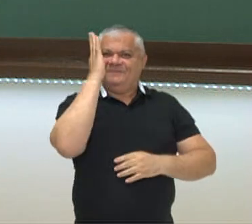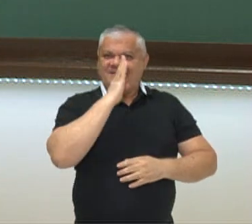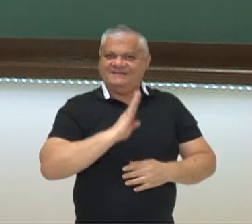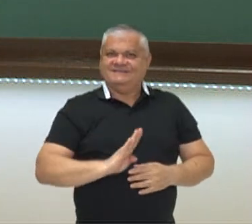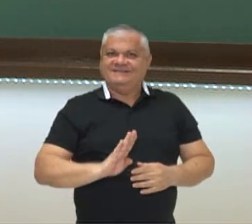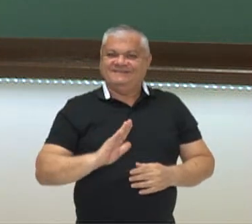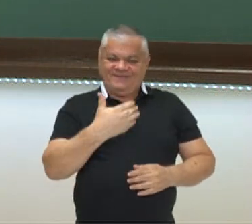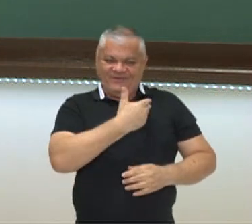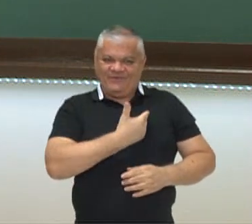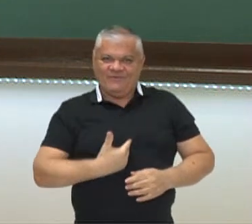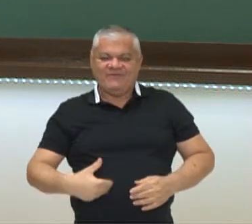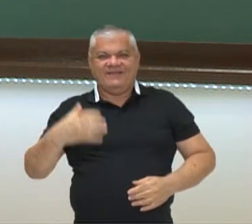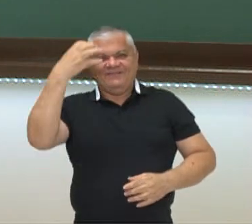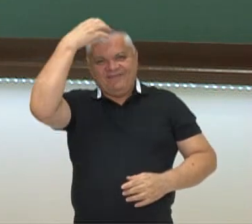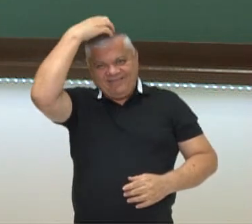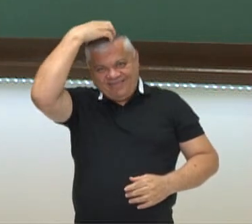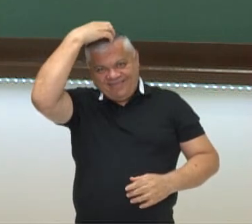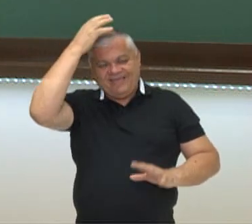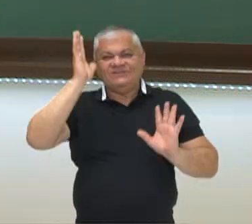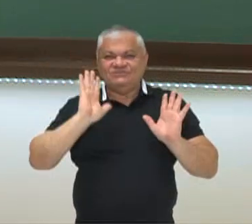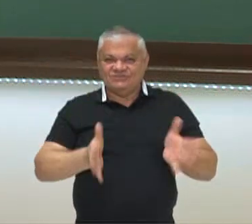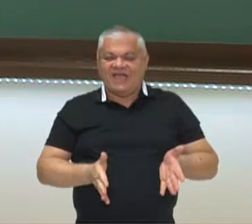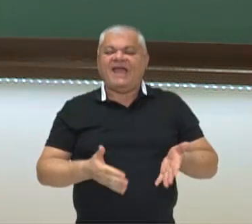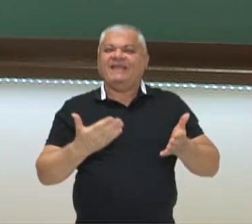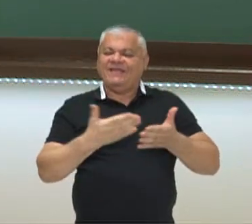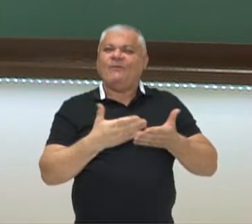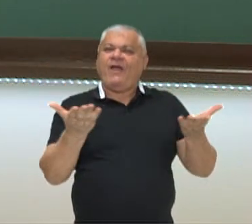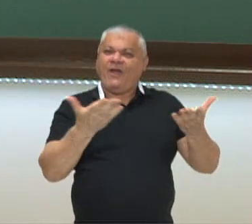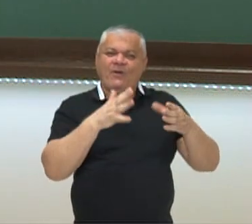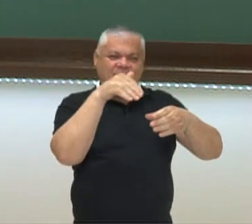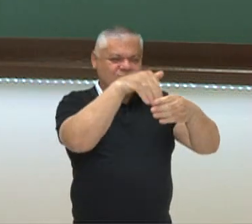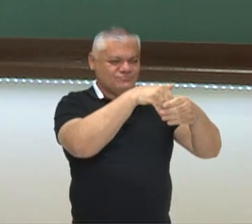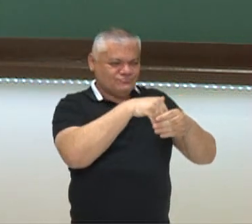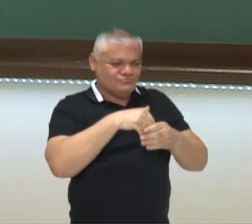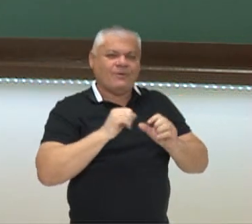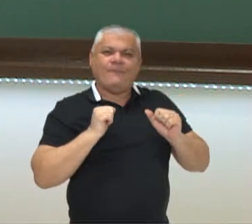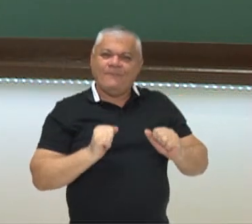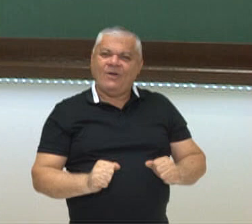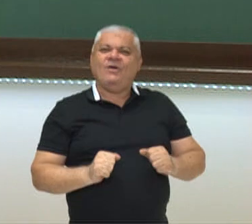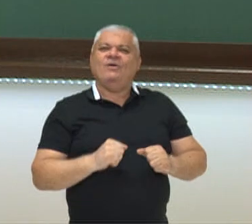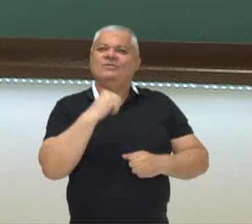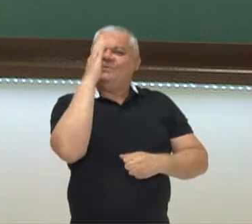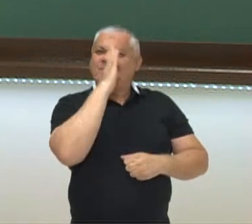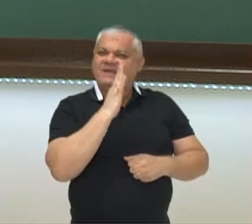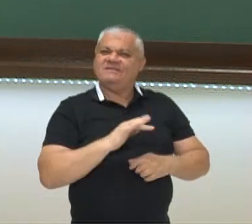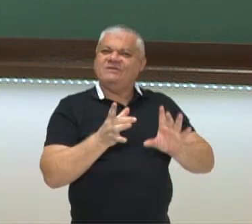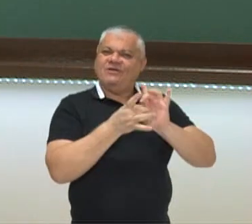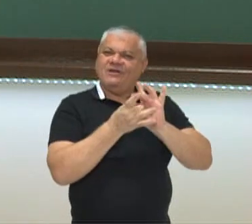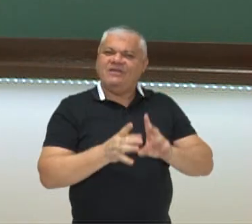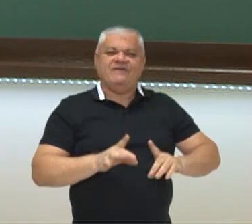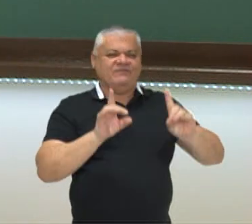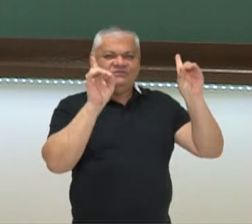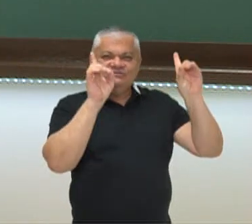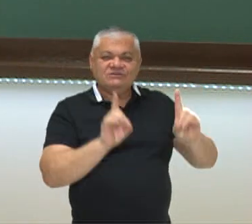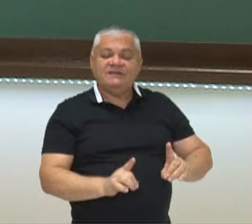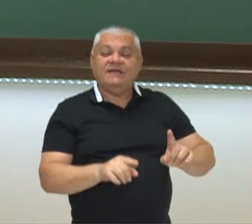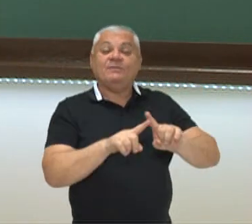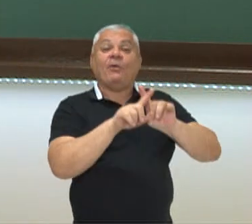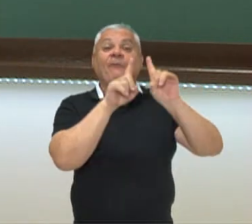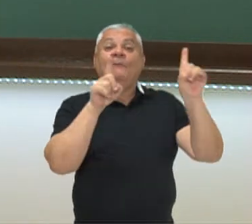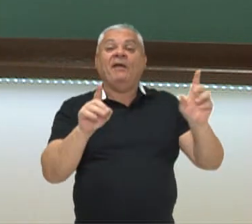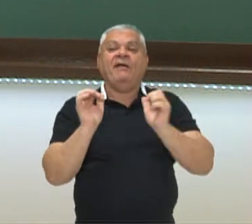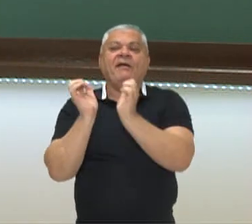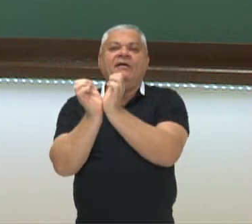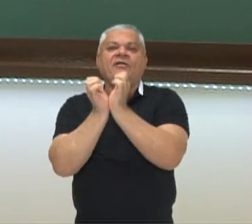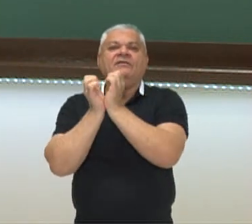né? Partia da premissa de uma democracia, de um Estado democrático de direitos, mas, entretanto, né, a